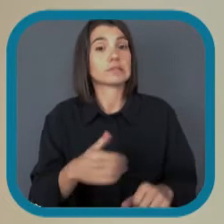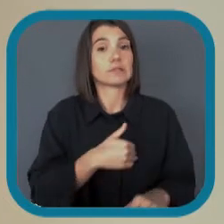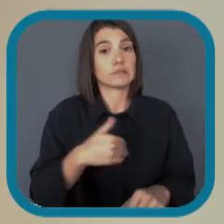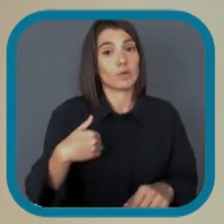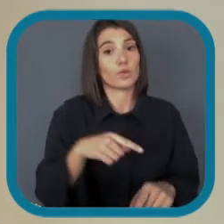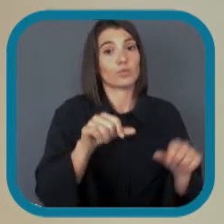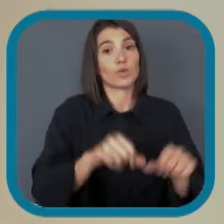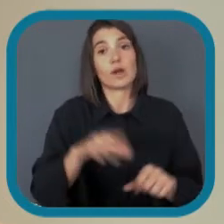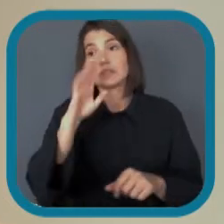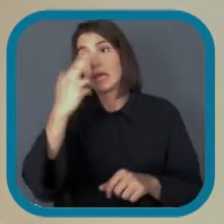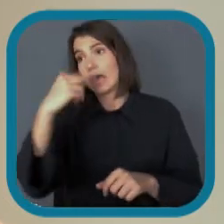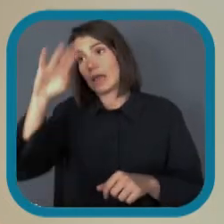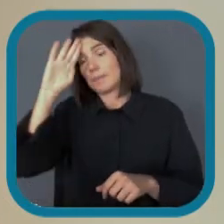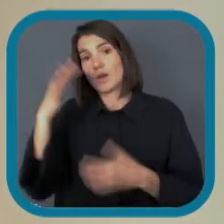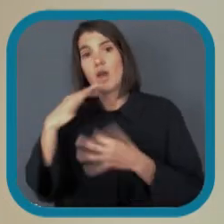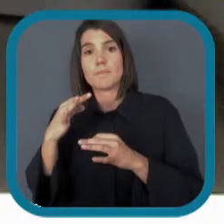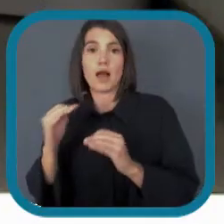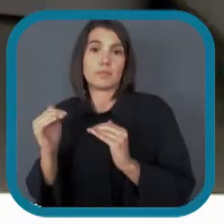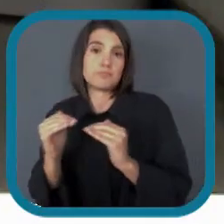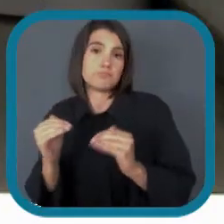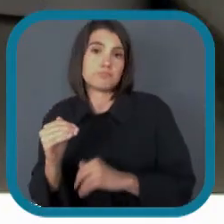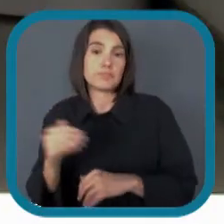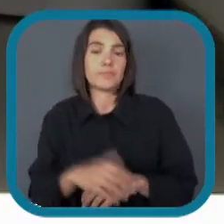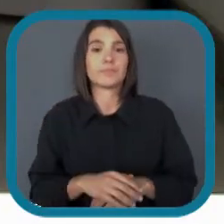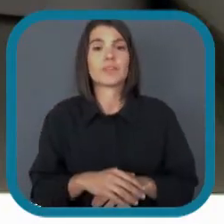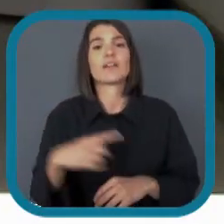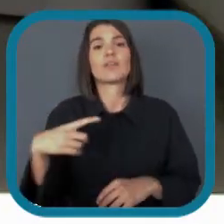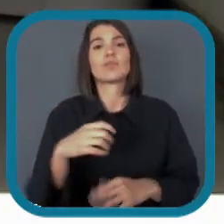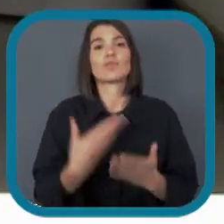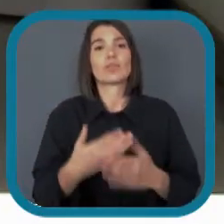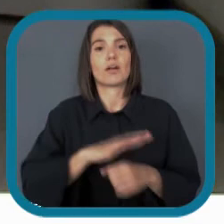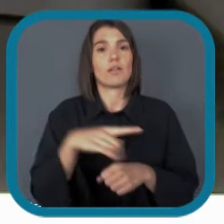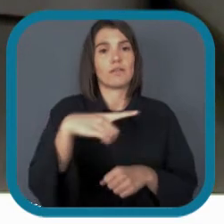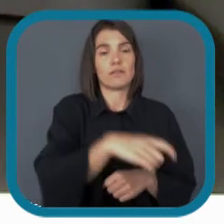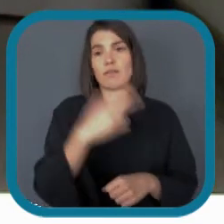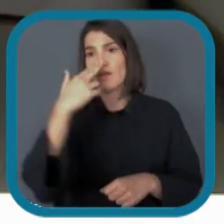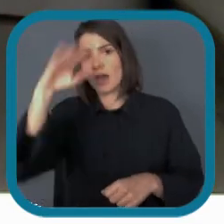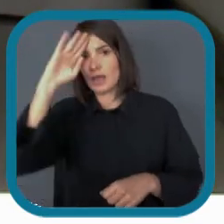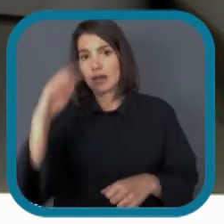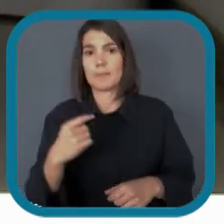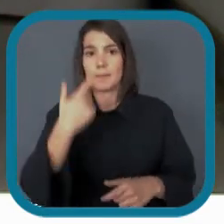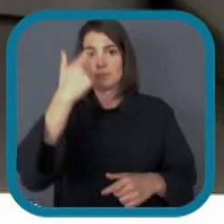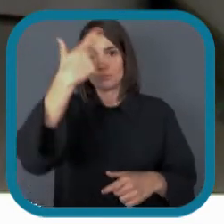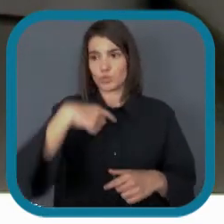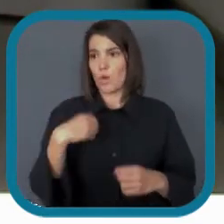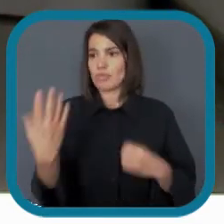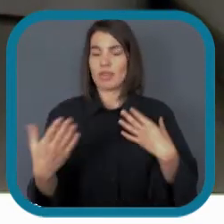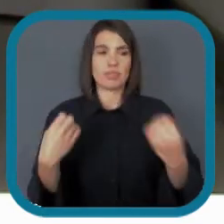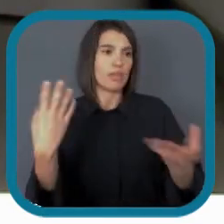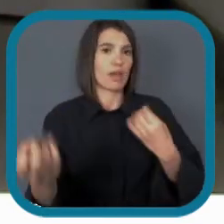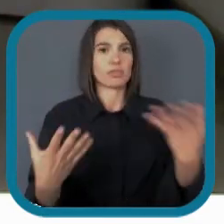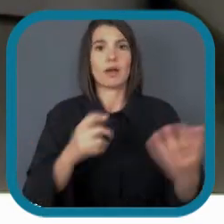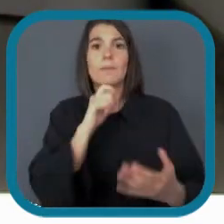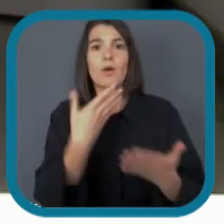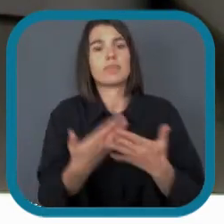a nível de saúde do que uma gripe normal. Os vírus que provocam a Covid-19 e a gripe são transmitidos de pessoa para pessoa